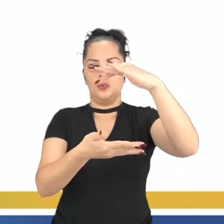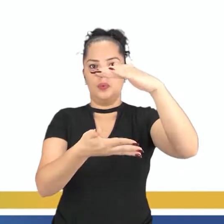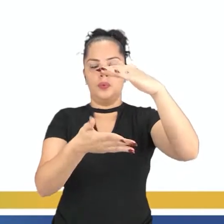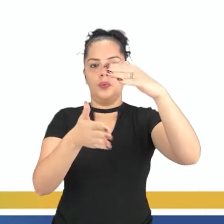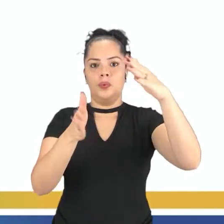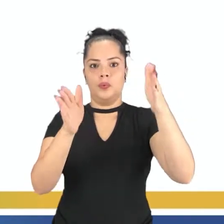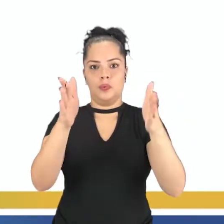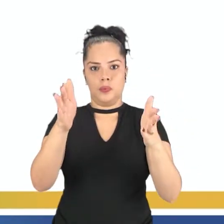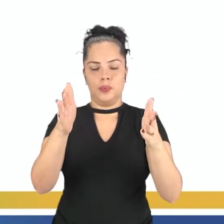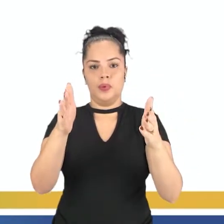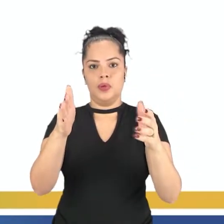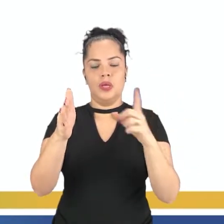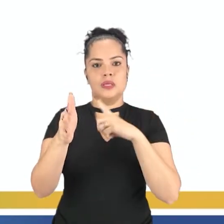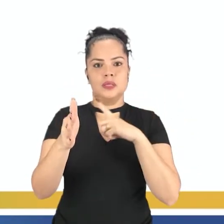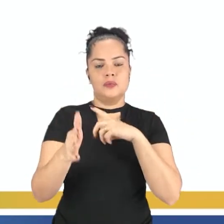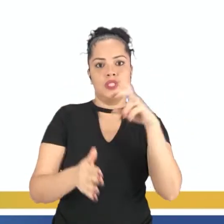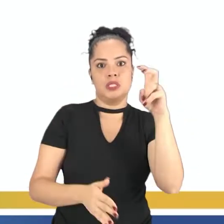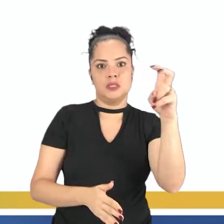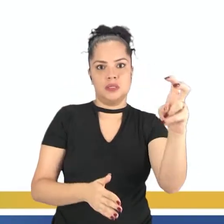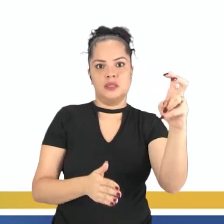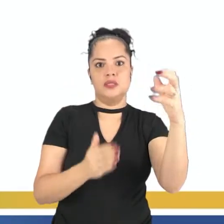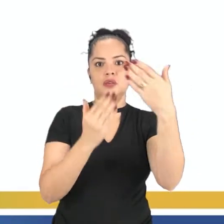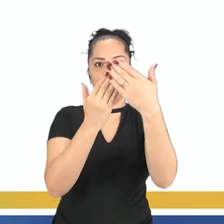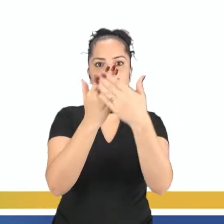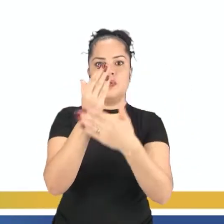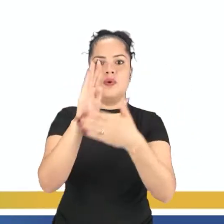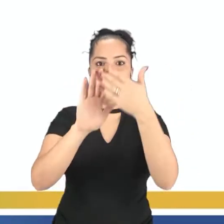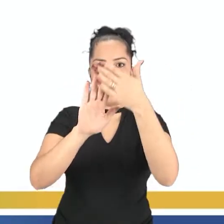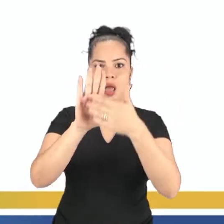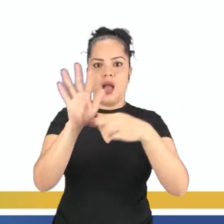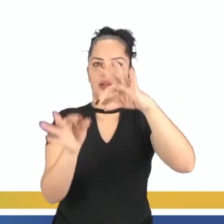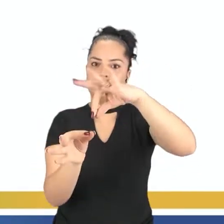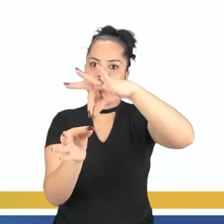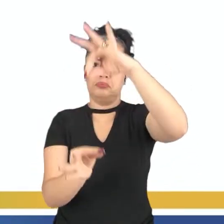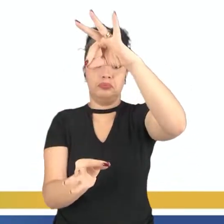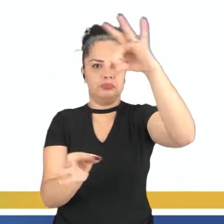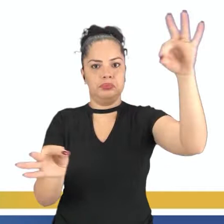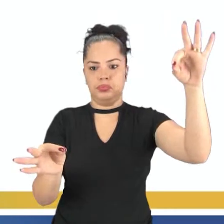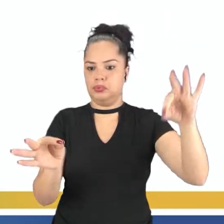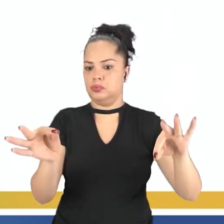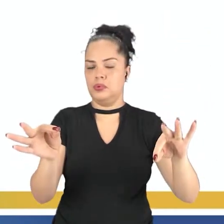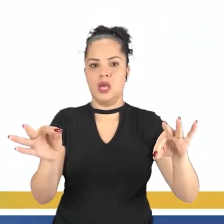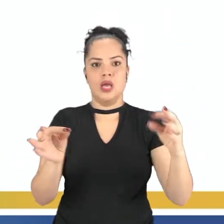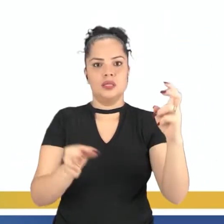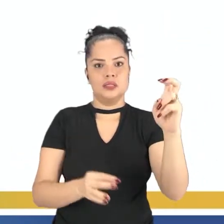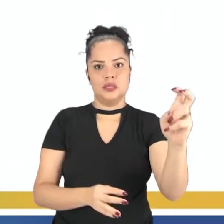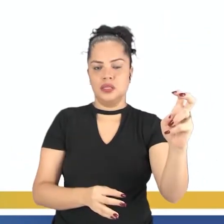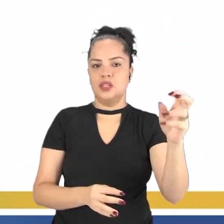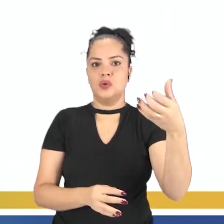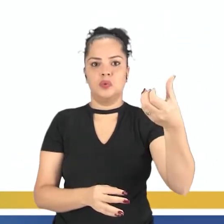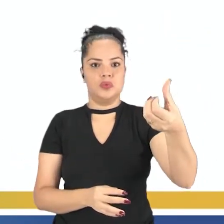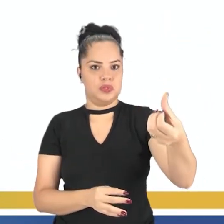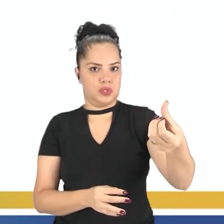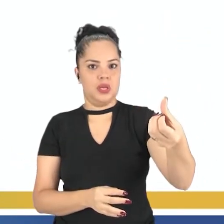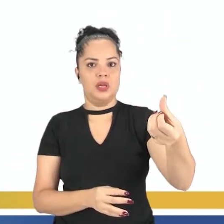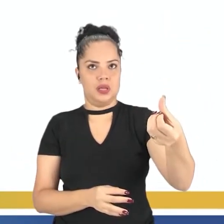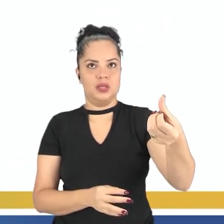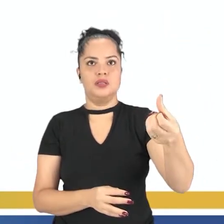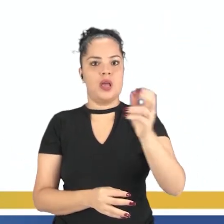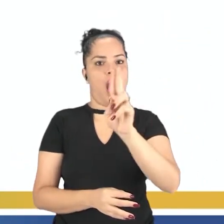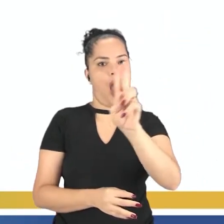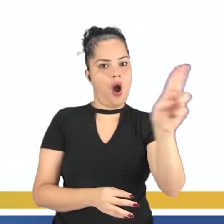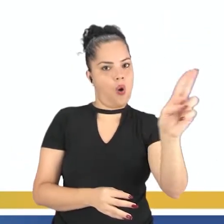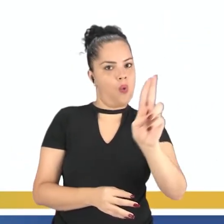então a gente vai chamar esse prisma de prisma pentagonal. Se a base for um hexágono, vai ser um prisma hexagonal e